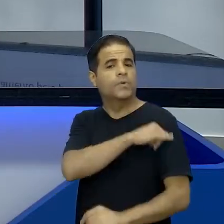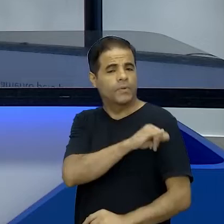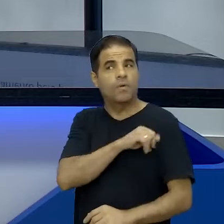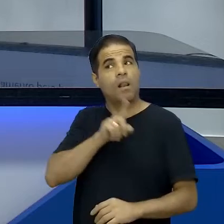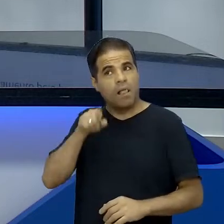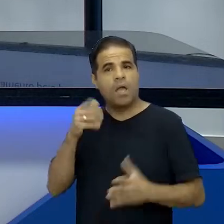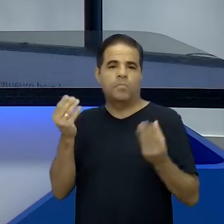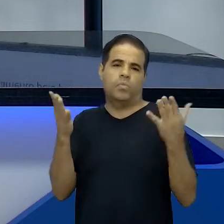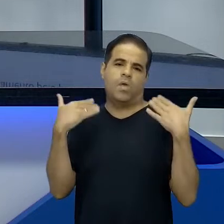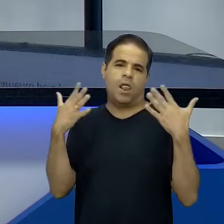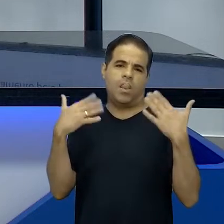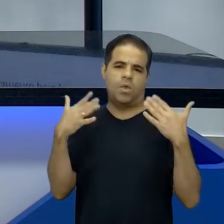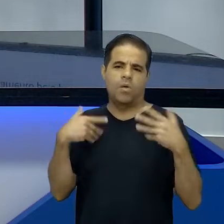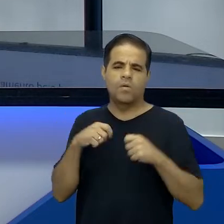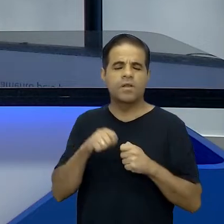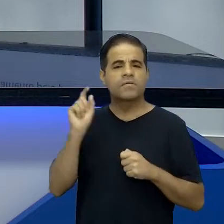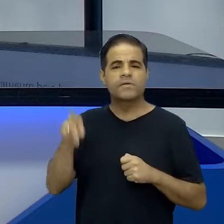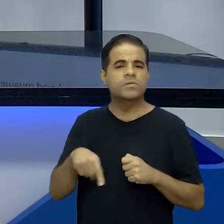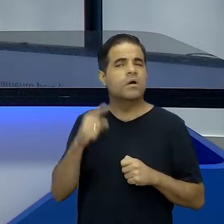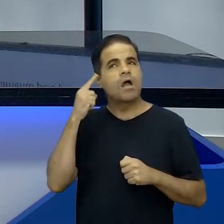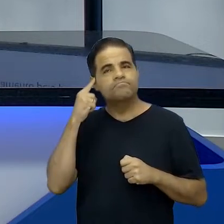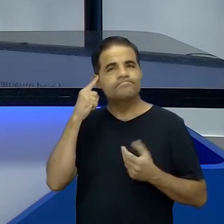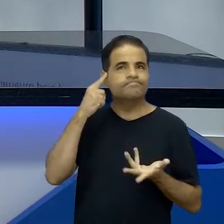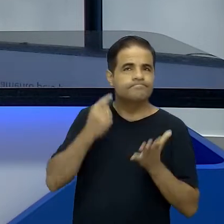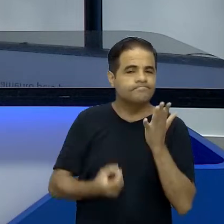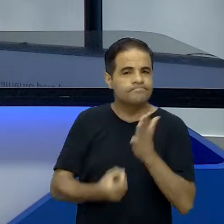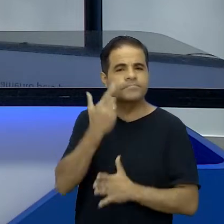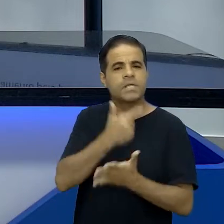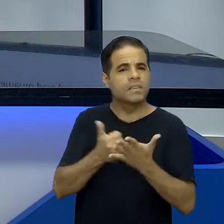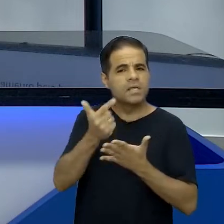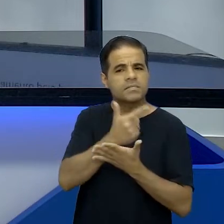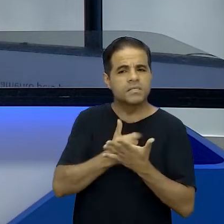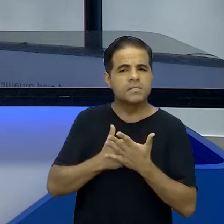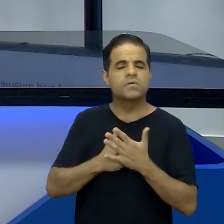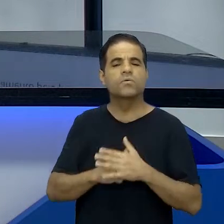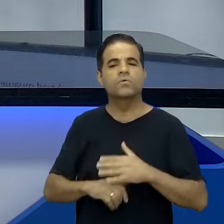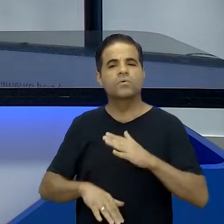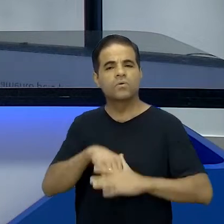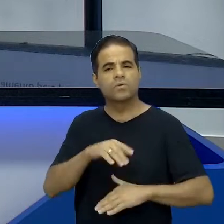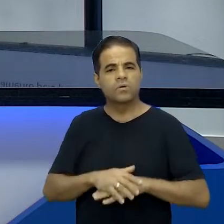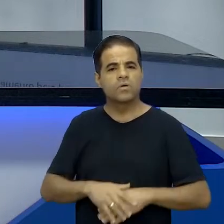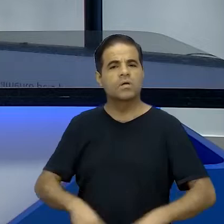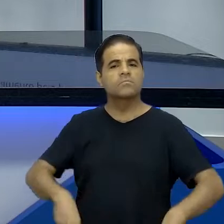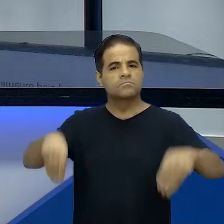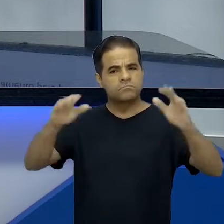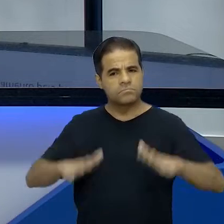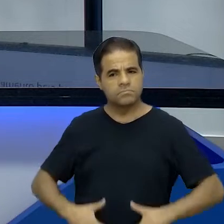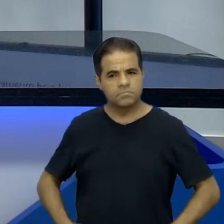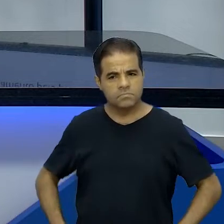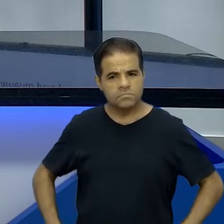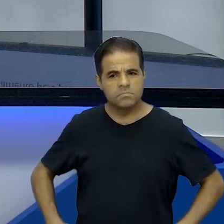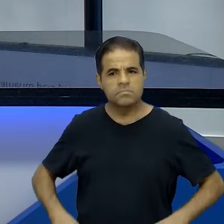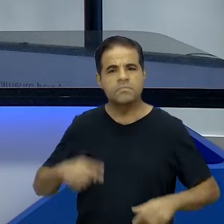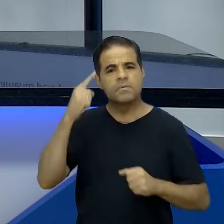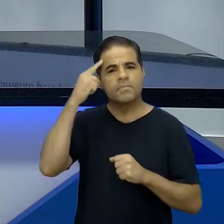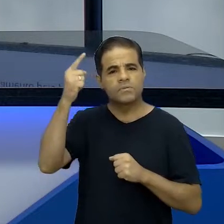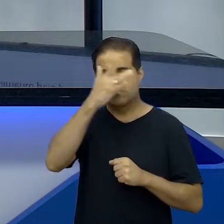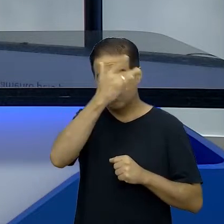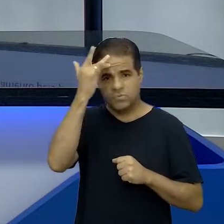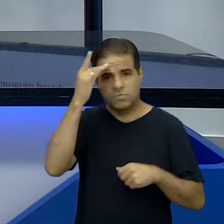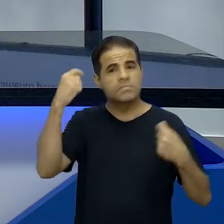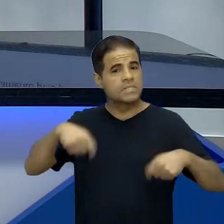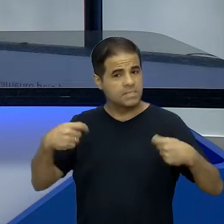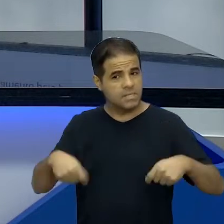no Rio. O que ele fez? Ele fez uma roupa, ele desenhou, estilizado uma saia. Porque ele achava que as pessoas tinham que andar com